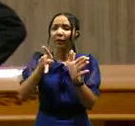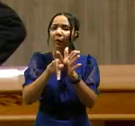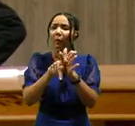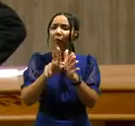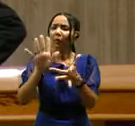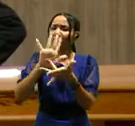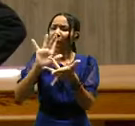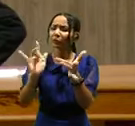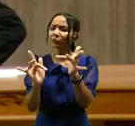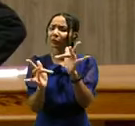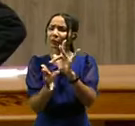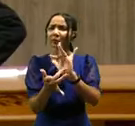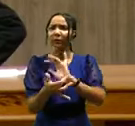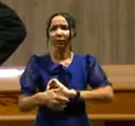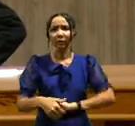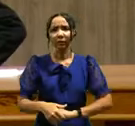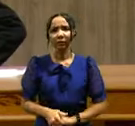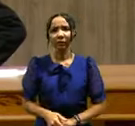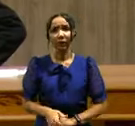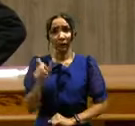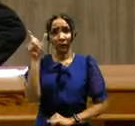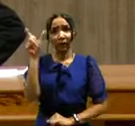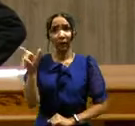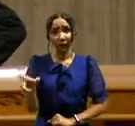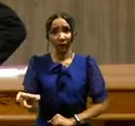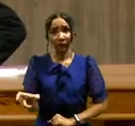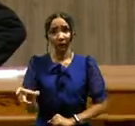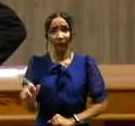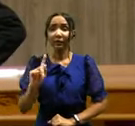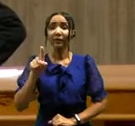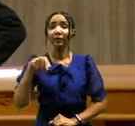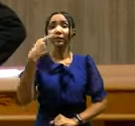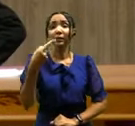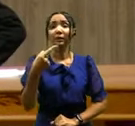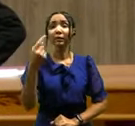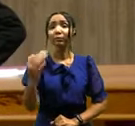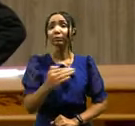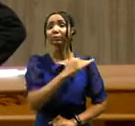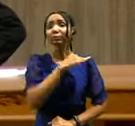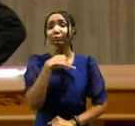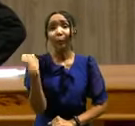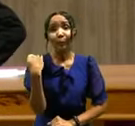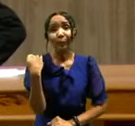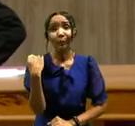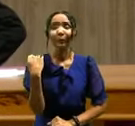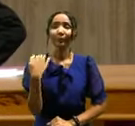semeia ele é um semeador que vai ser morto porque ele está